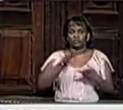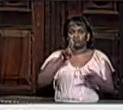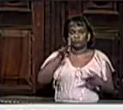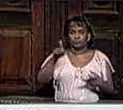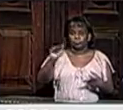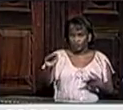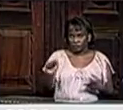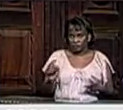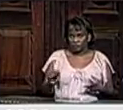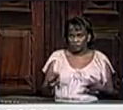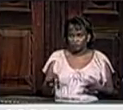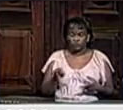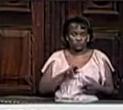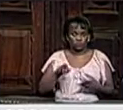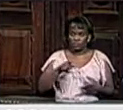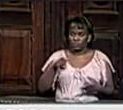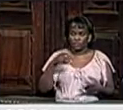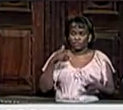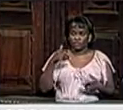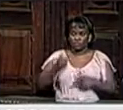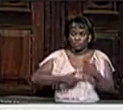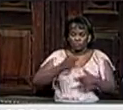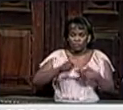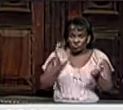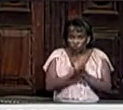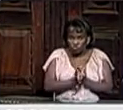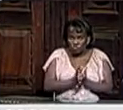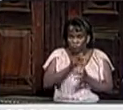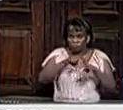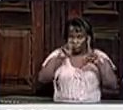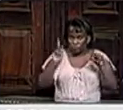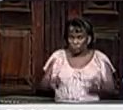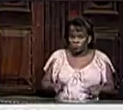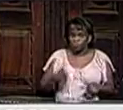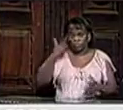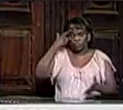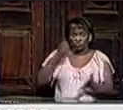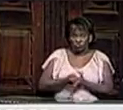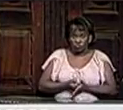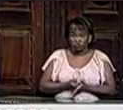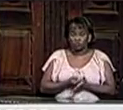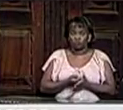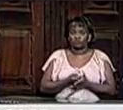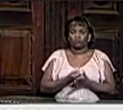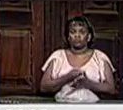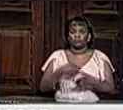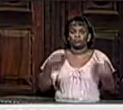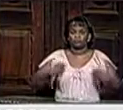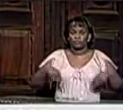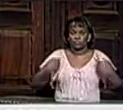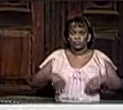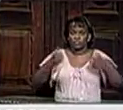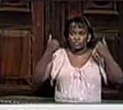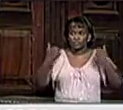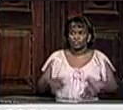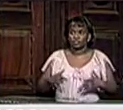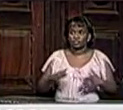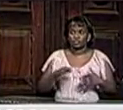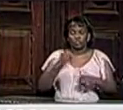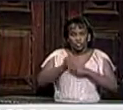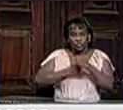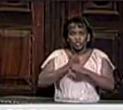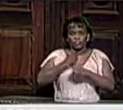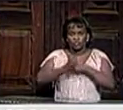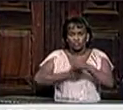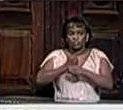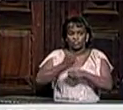UPAs. Não foi o conjunto dos servidores que decidiu que devia se gastar